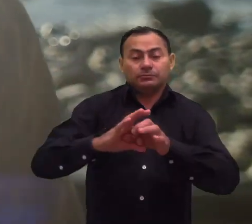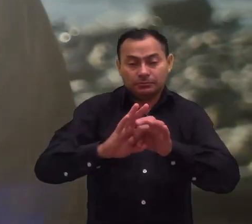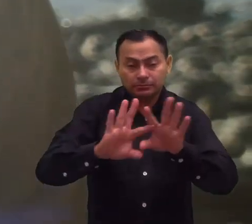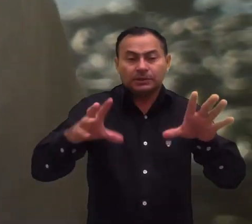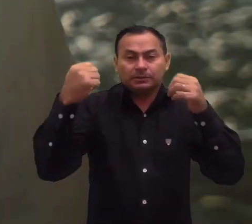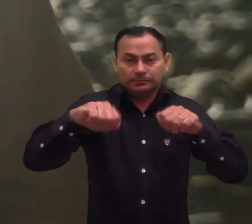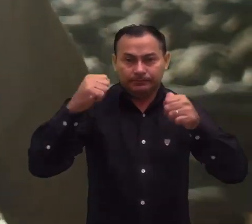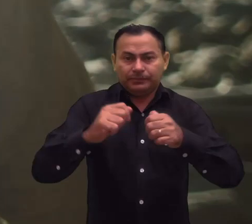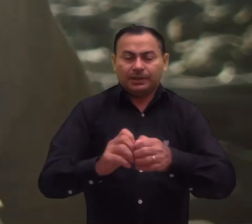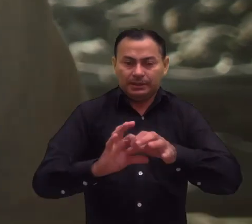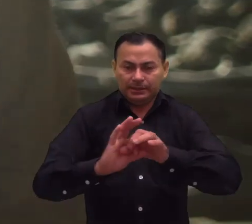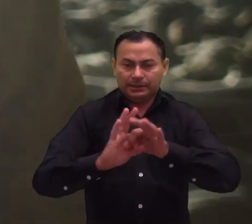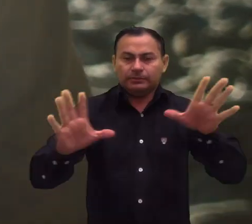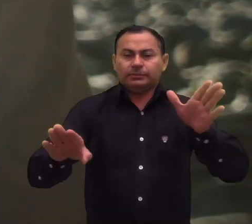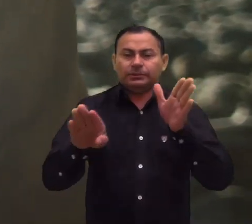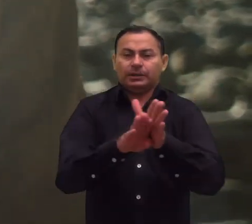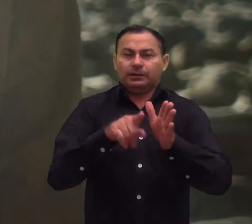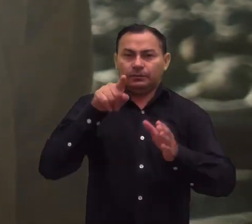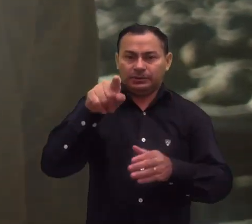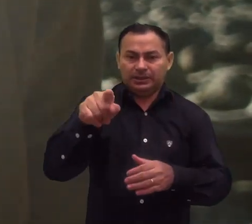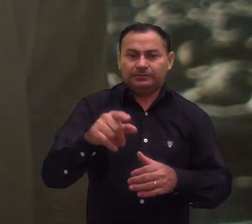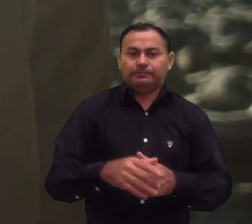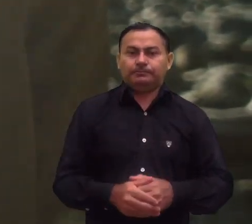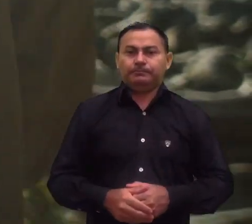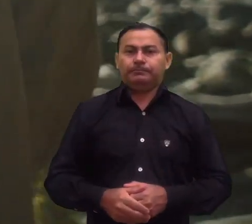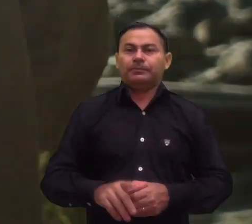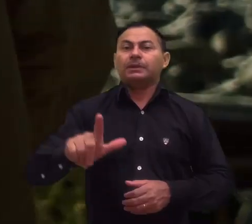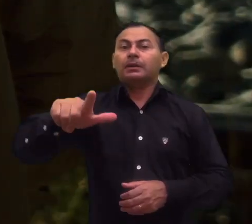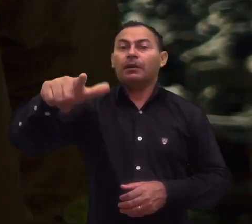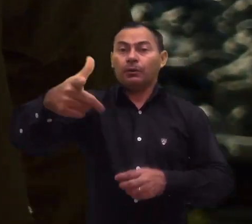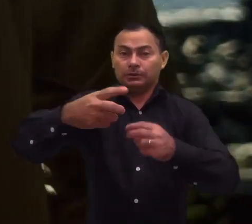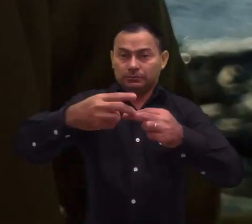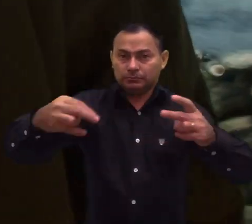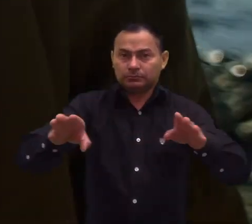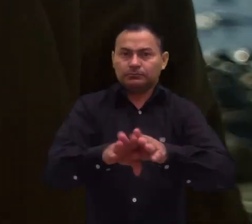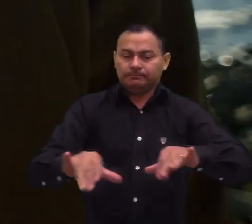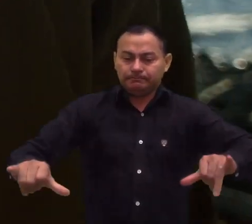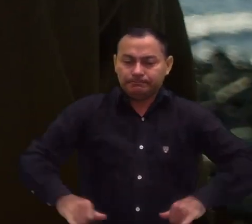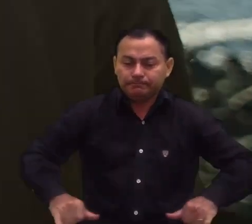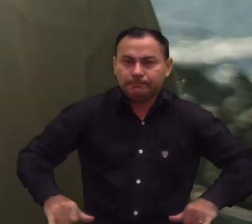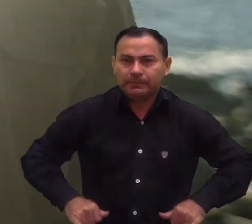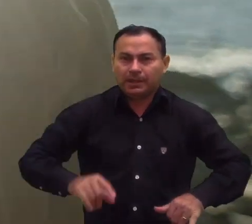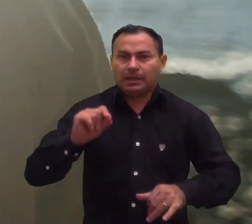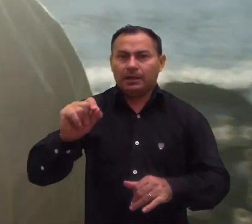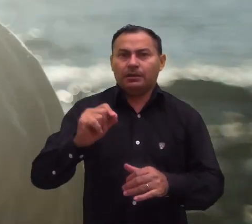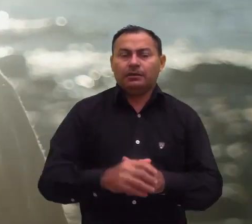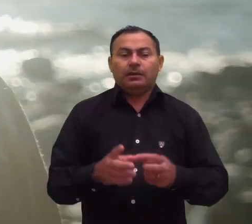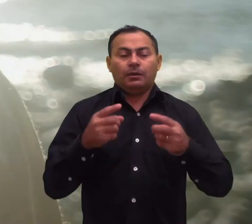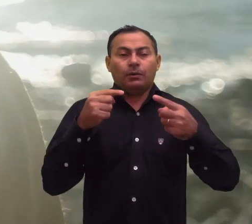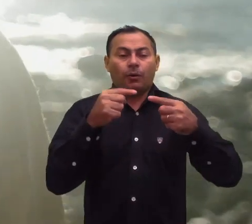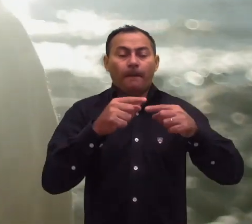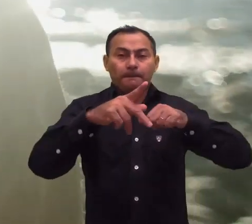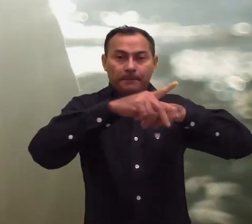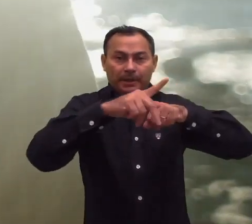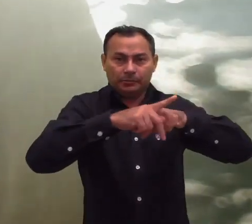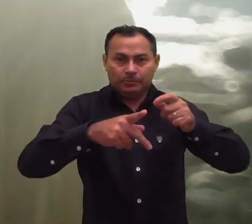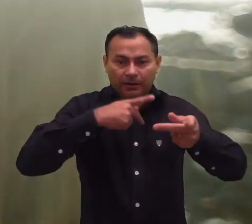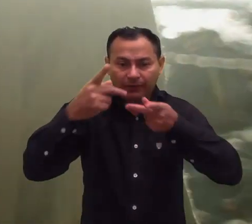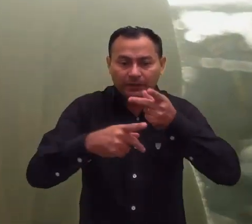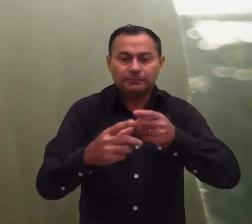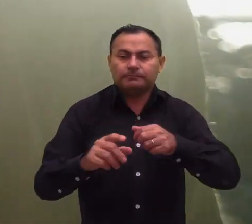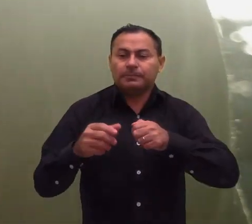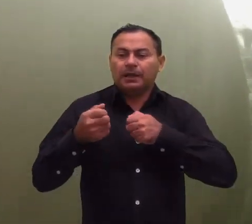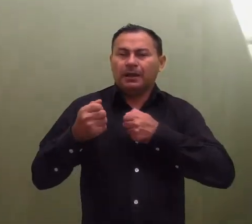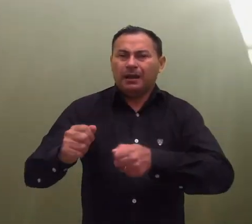Deus a considerou necessária e permitiu que ela chegasse a você. Outra questão a respeito do sofrimento é que, conforme